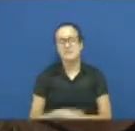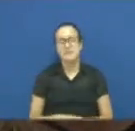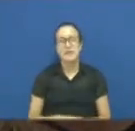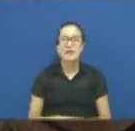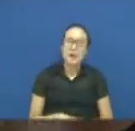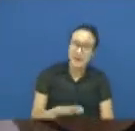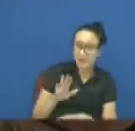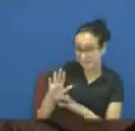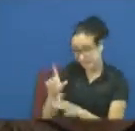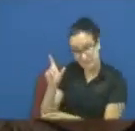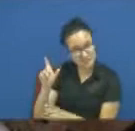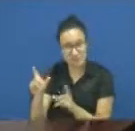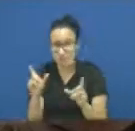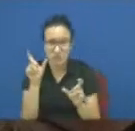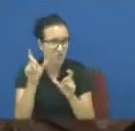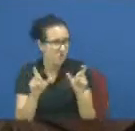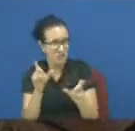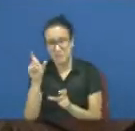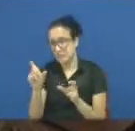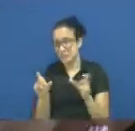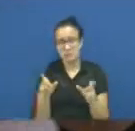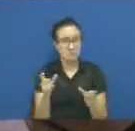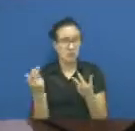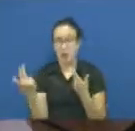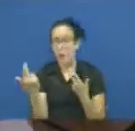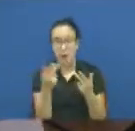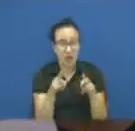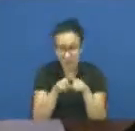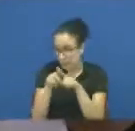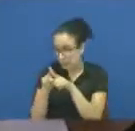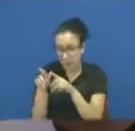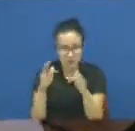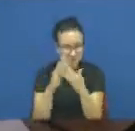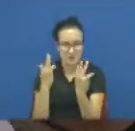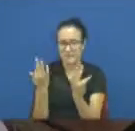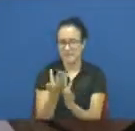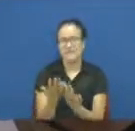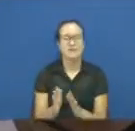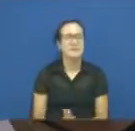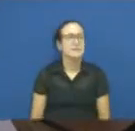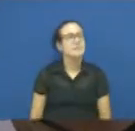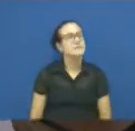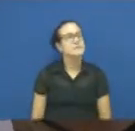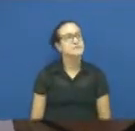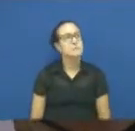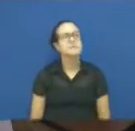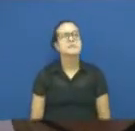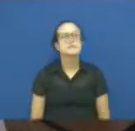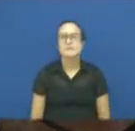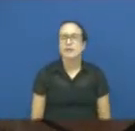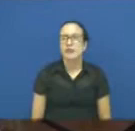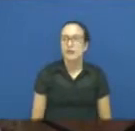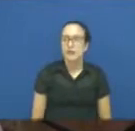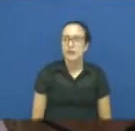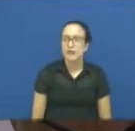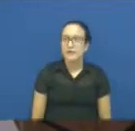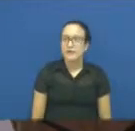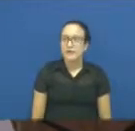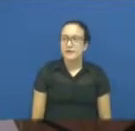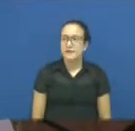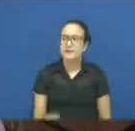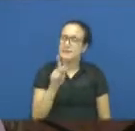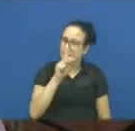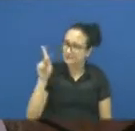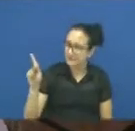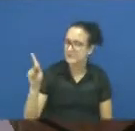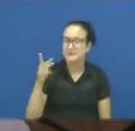a fachada é a mesma, não muda, é tudo igual, tudo da mesma forma. Então, senhor presidente, eu